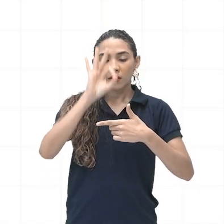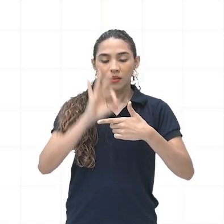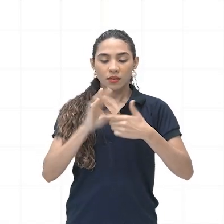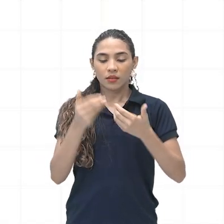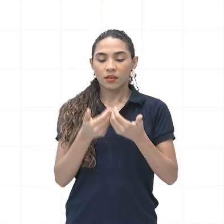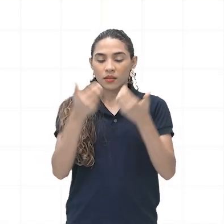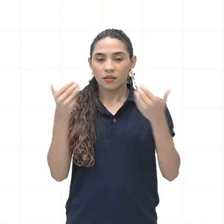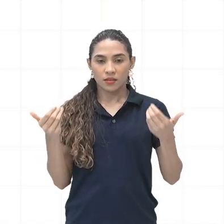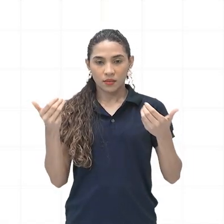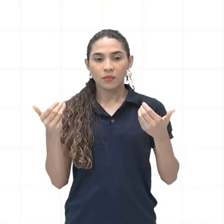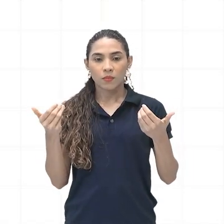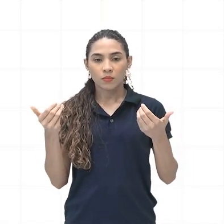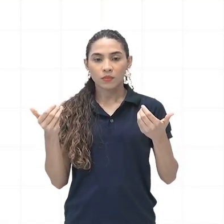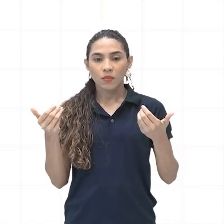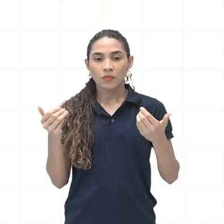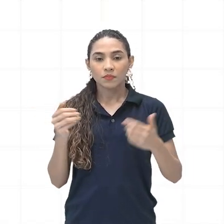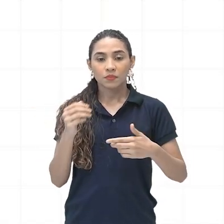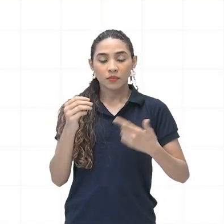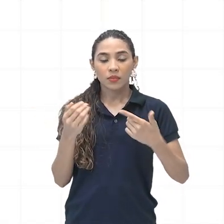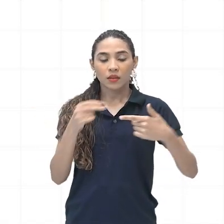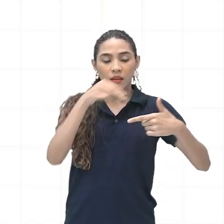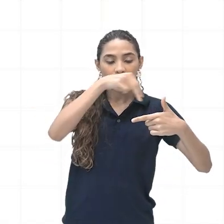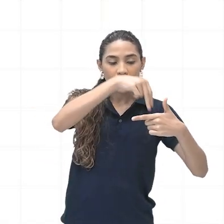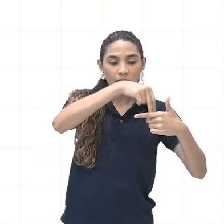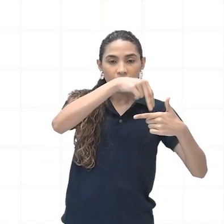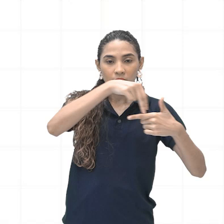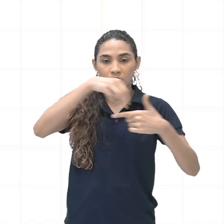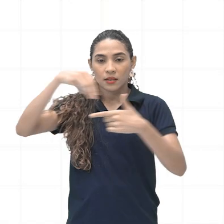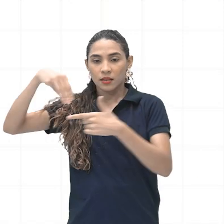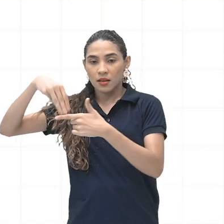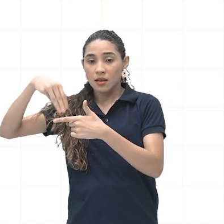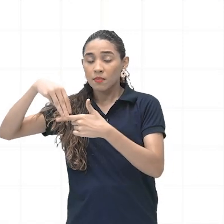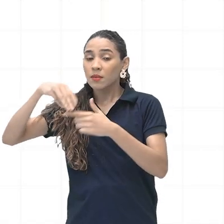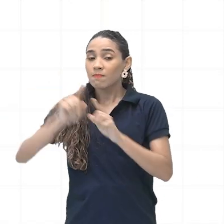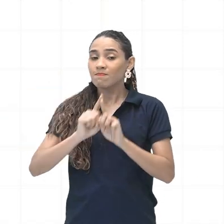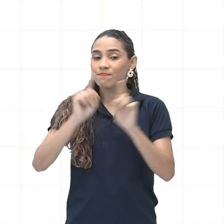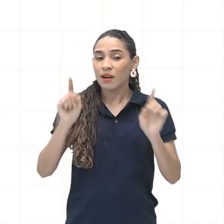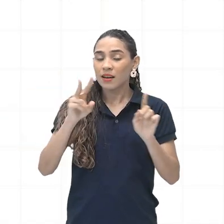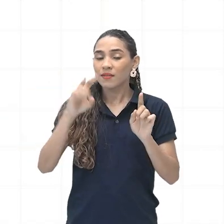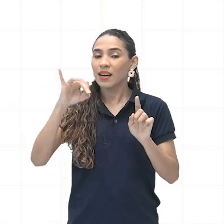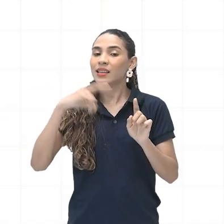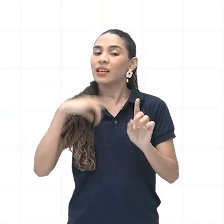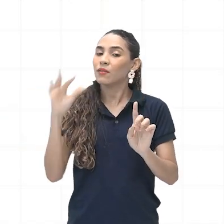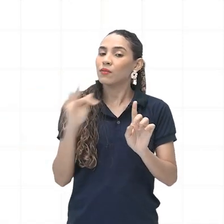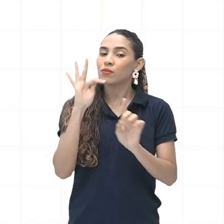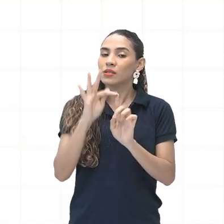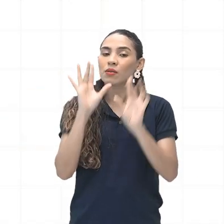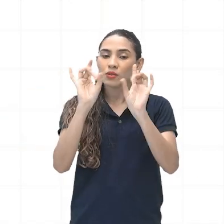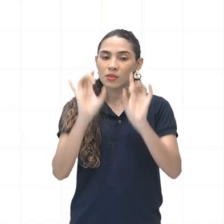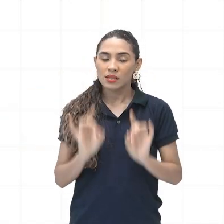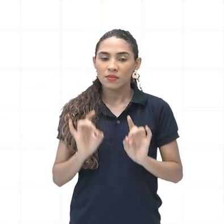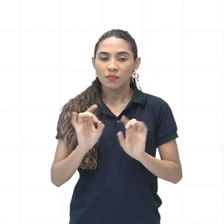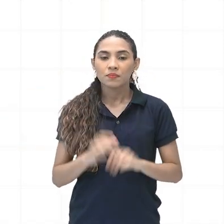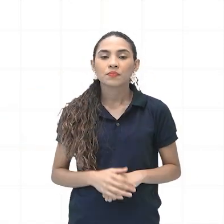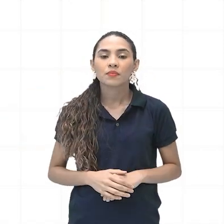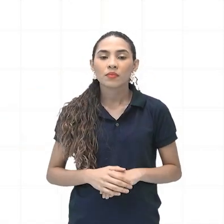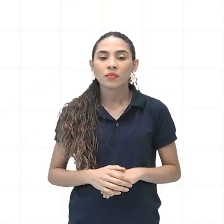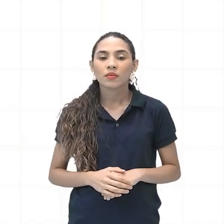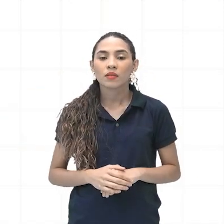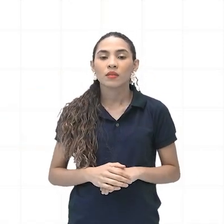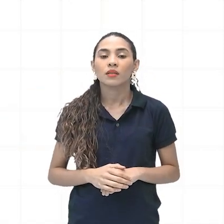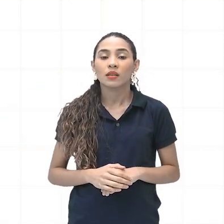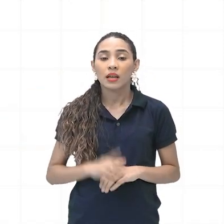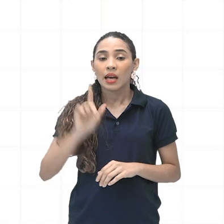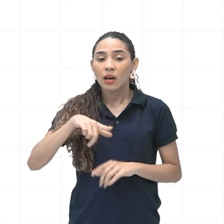dois pedaços, que é o N e o M. Só que eles vão ter uma função específica. Será a projeção